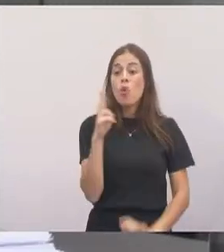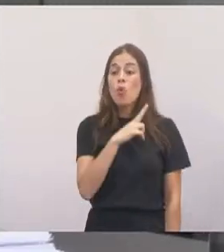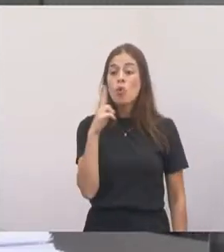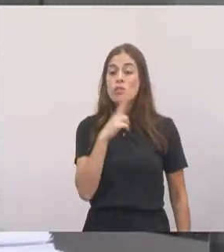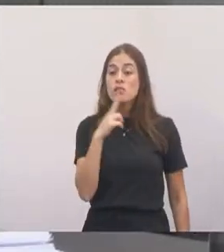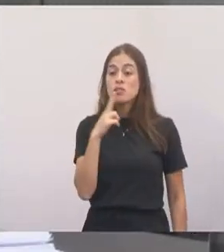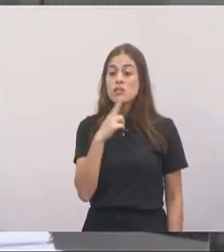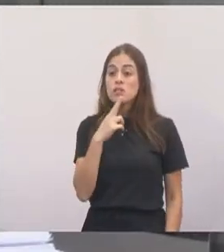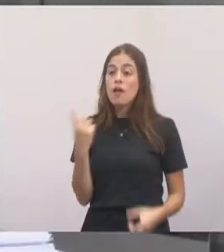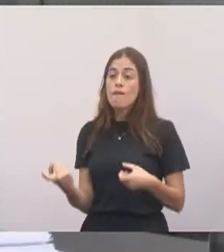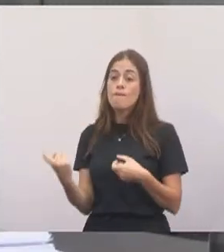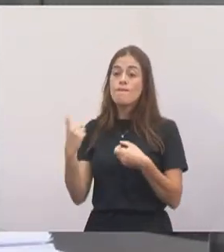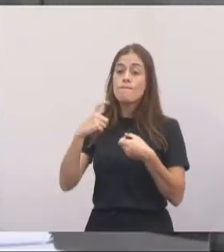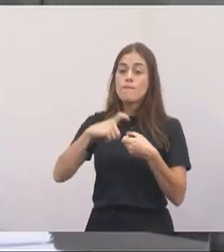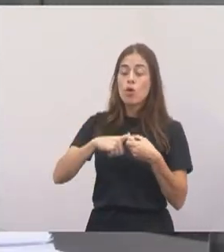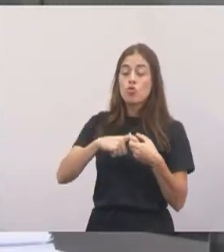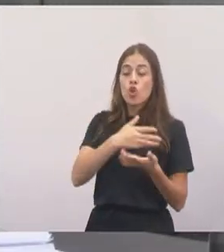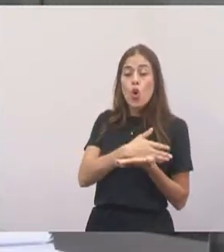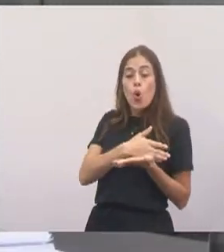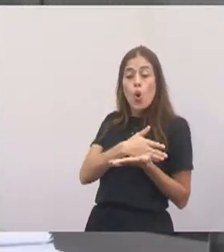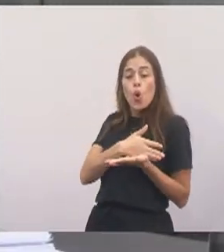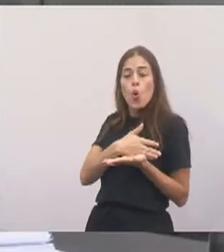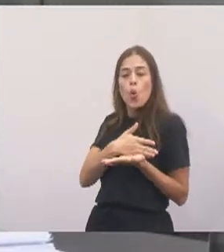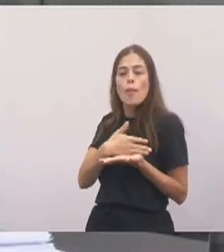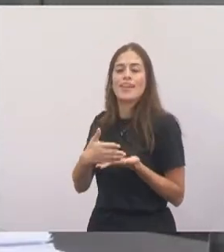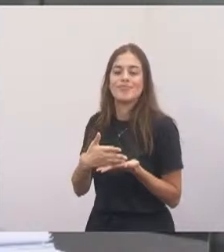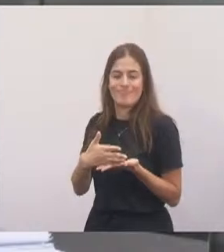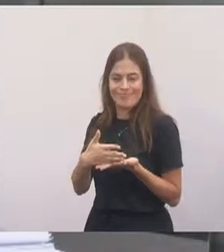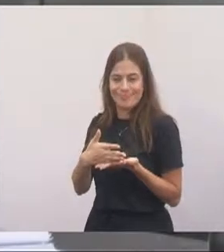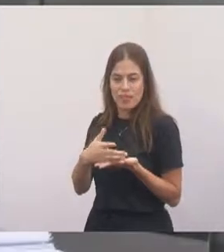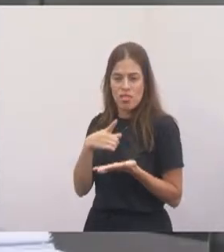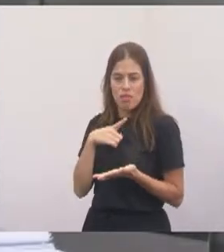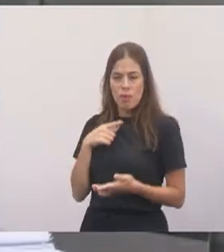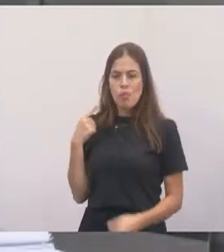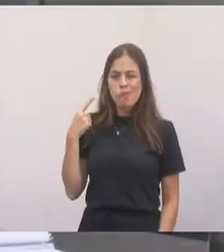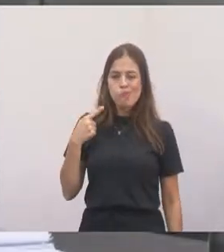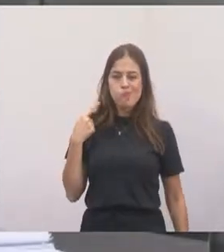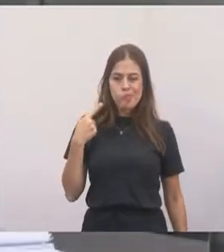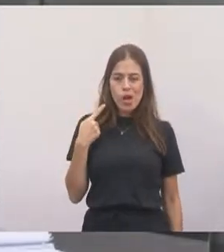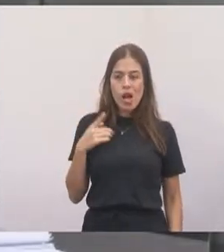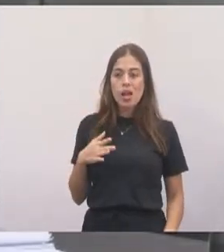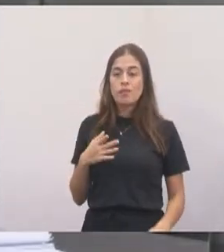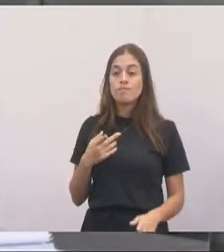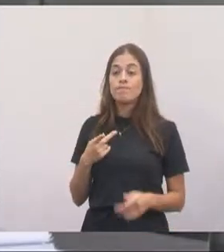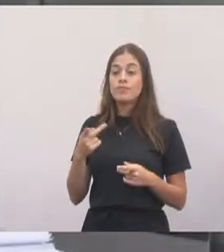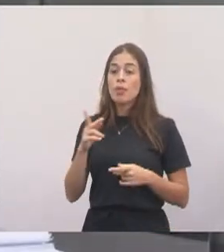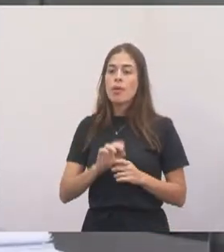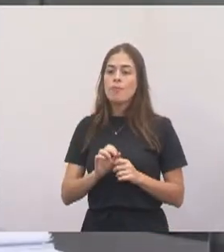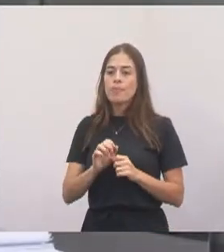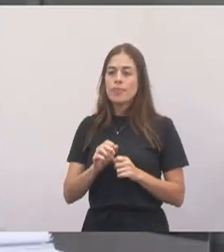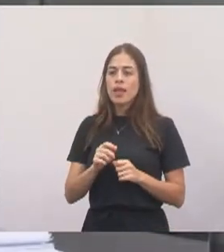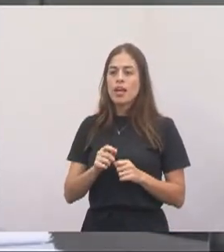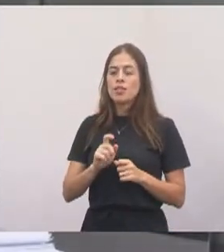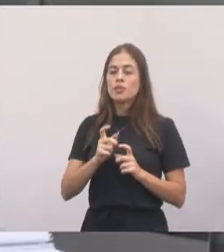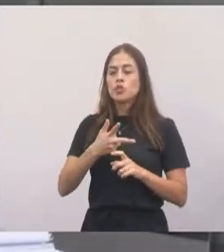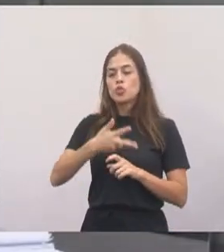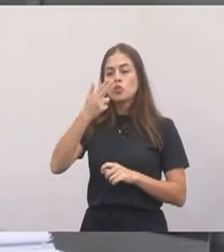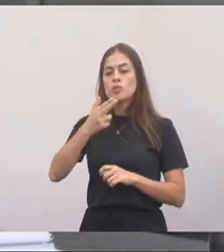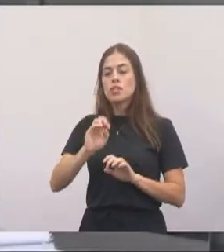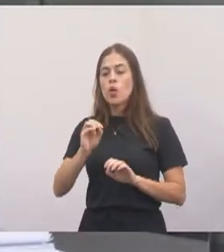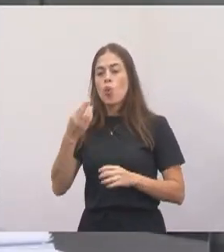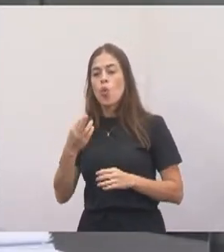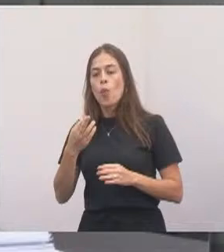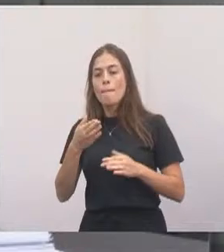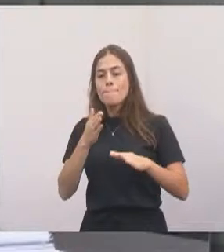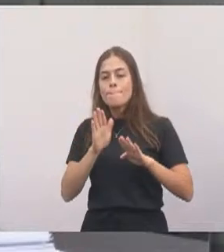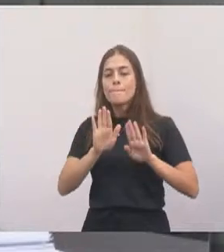urgência voltou a correr do zero. Tem uma coisa no direito que se chama suspensão ou